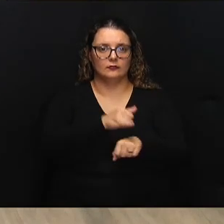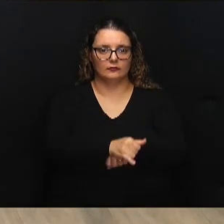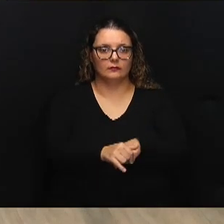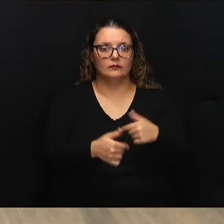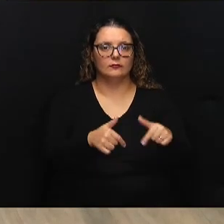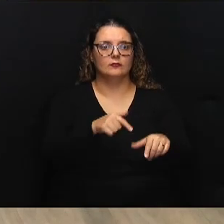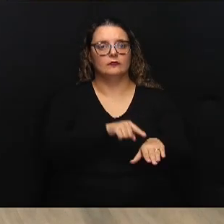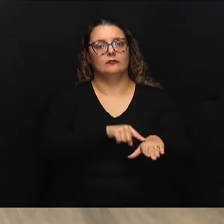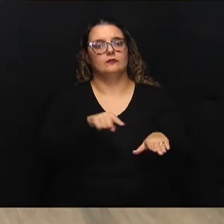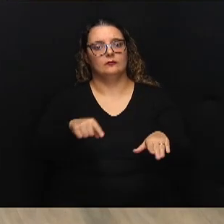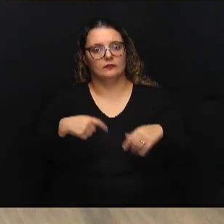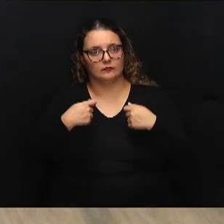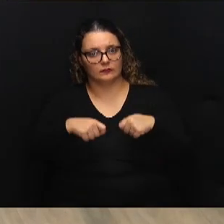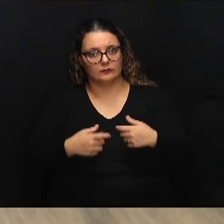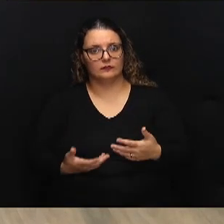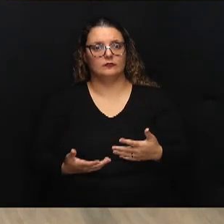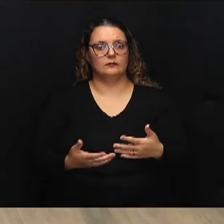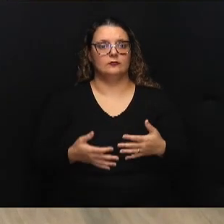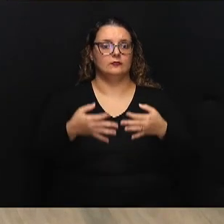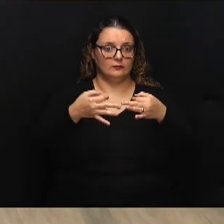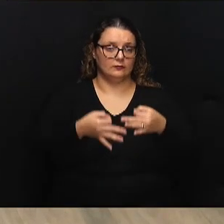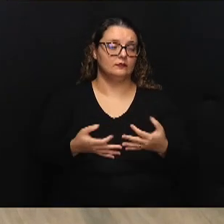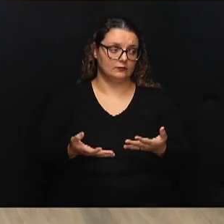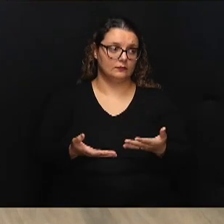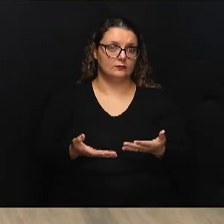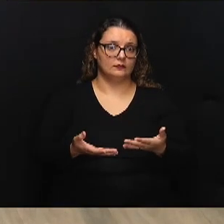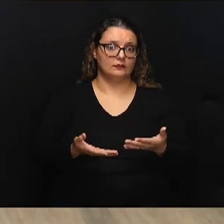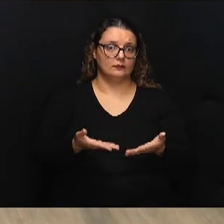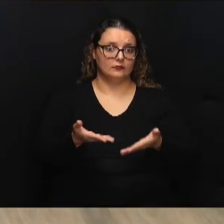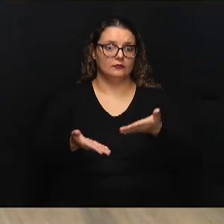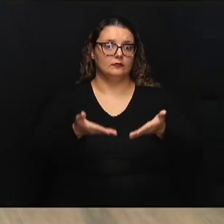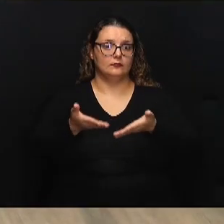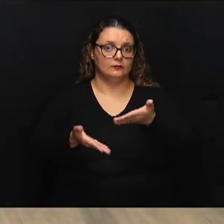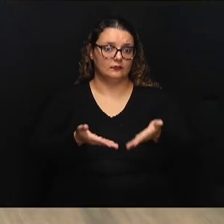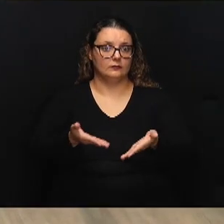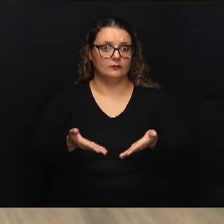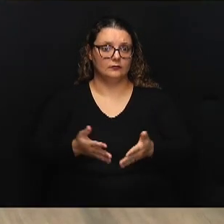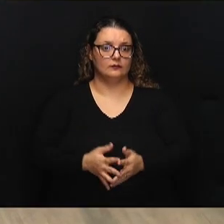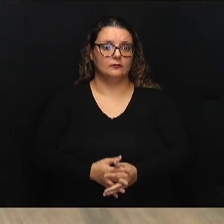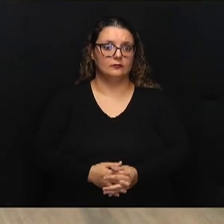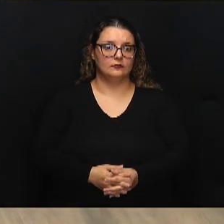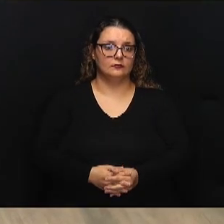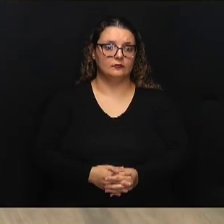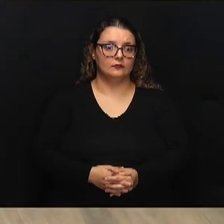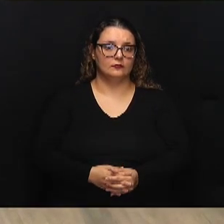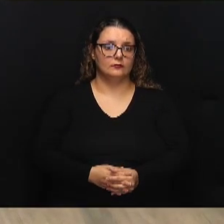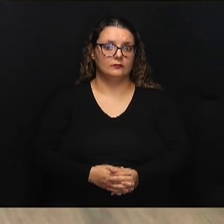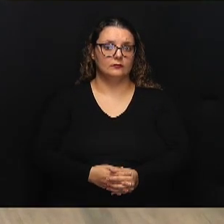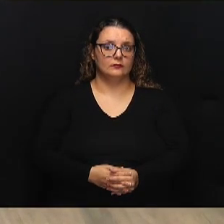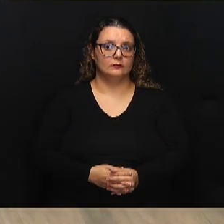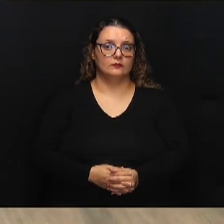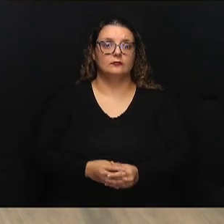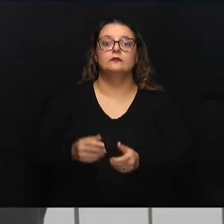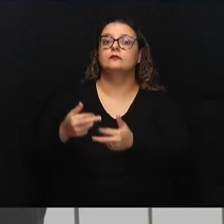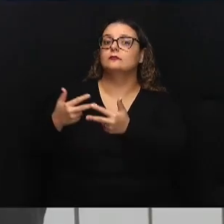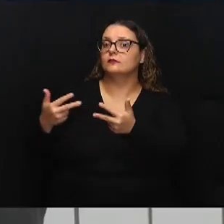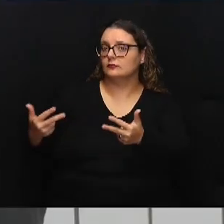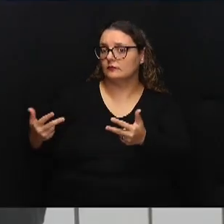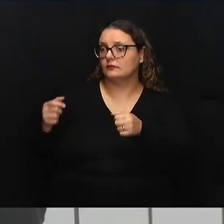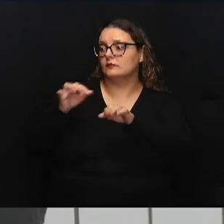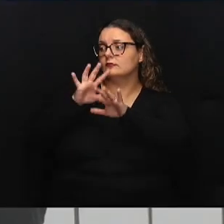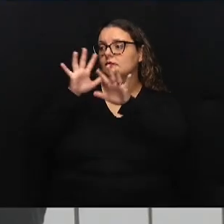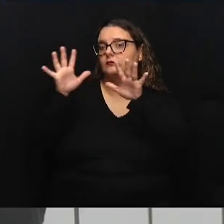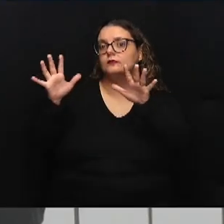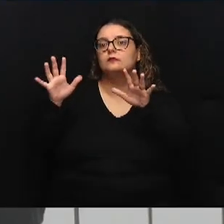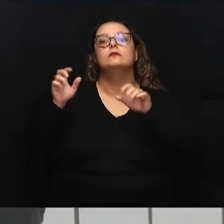ser afastadas justamente para se tratar. Então, assim... as coisas ficaram mais claras, né?